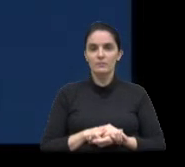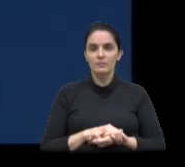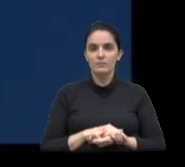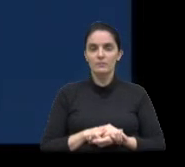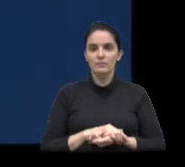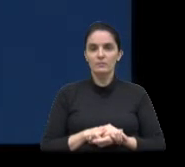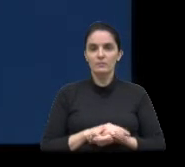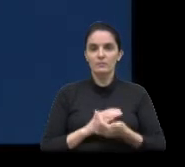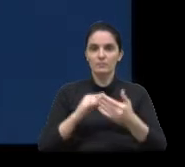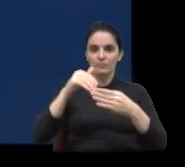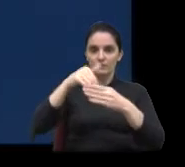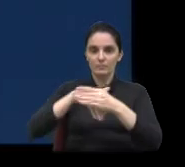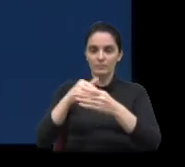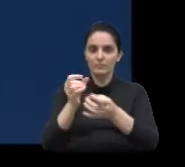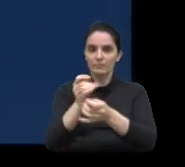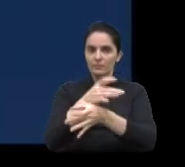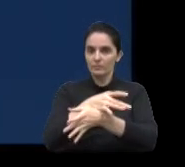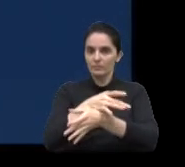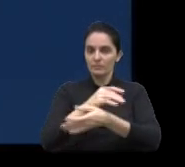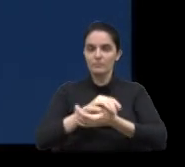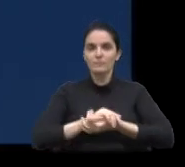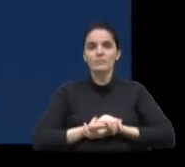Está encerrada a votação.